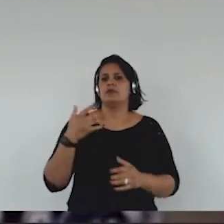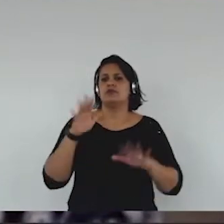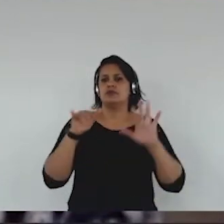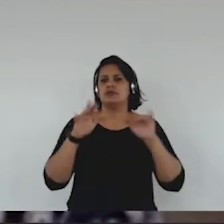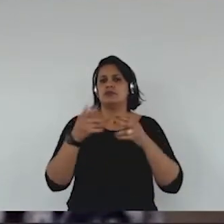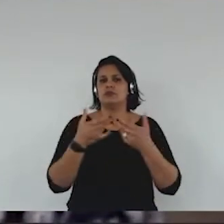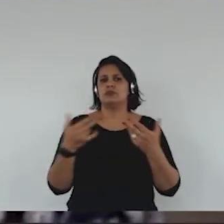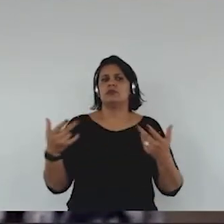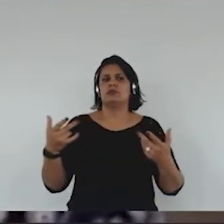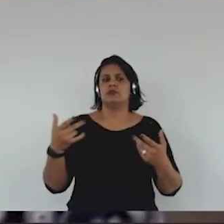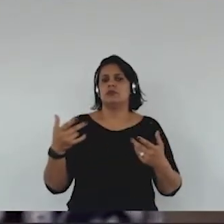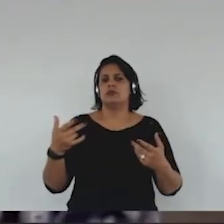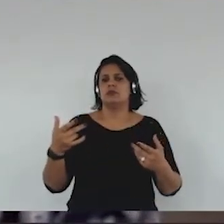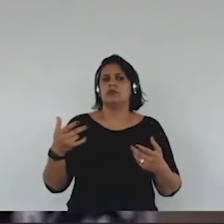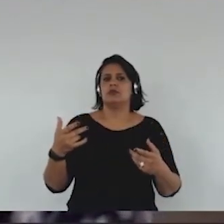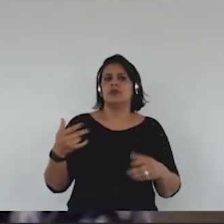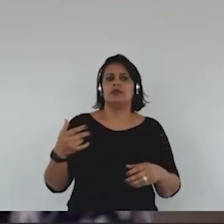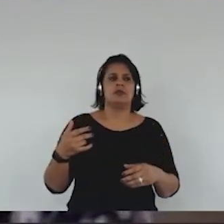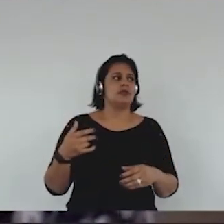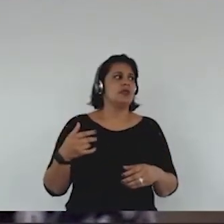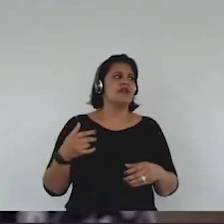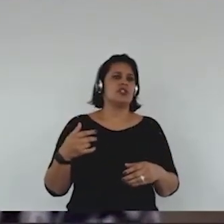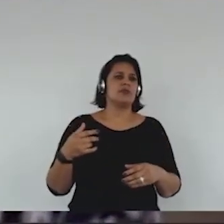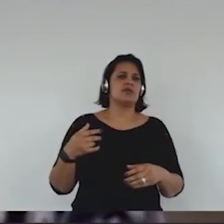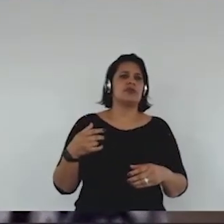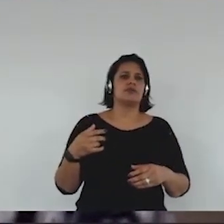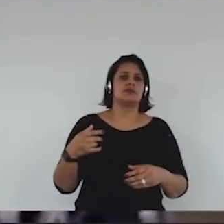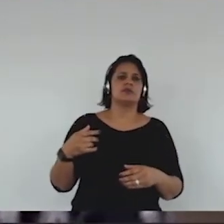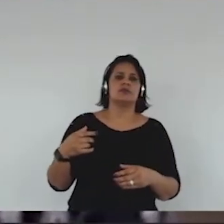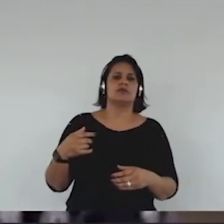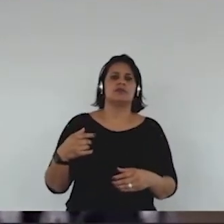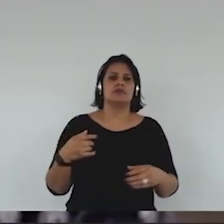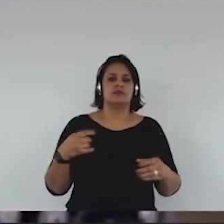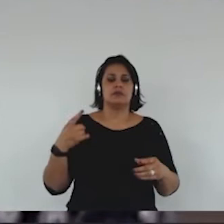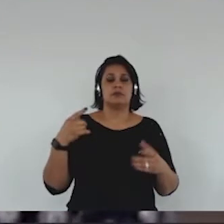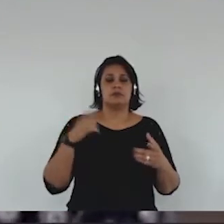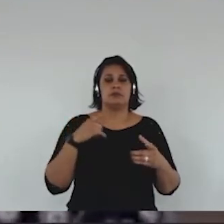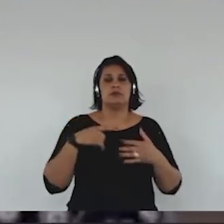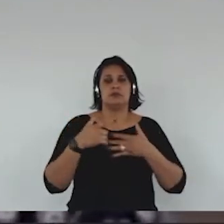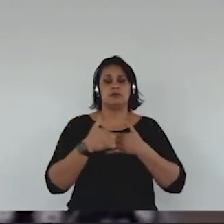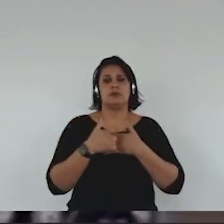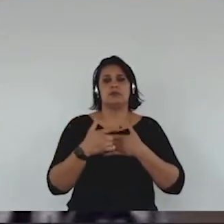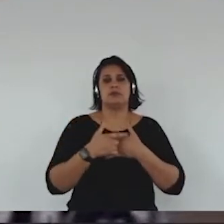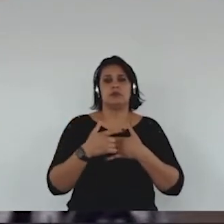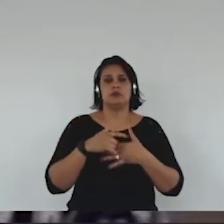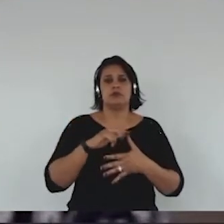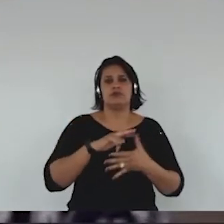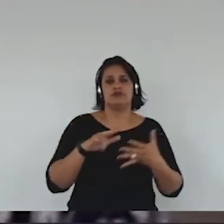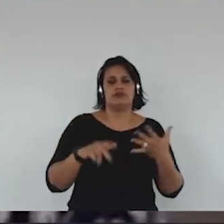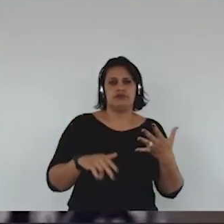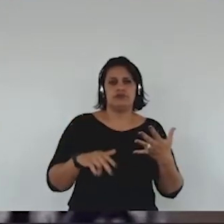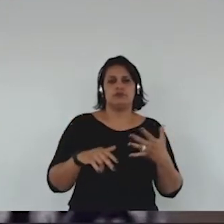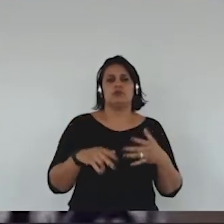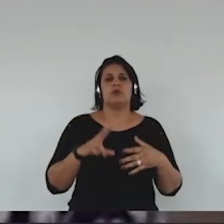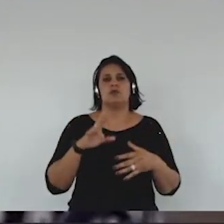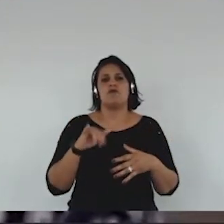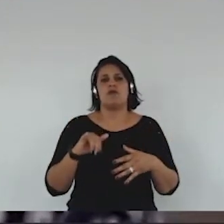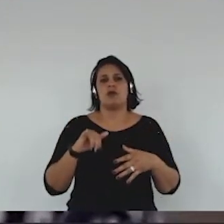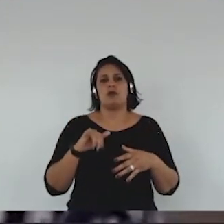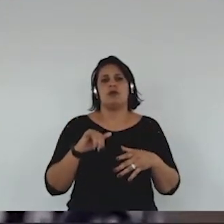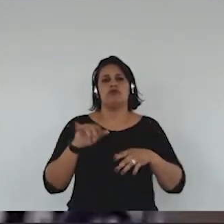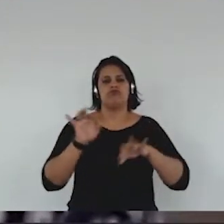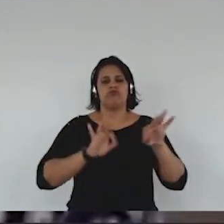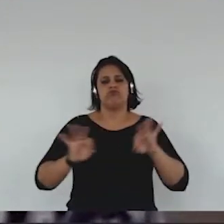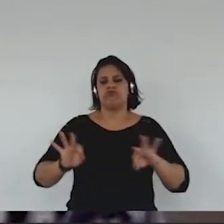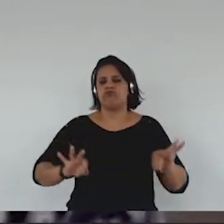partes, um papel muito importante das câmaras. Ela vai gerir